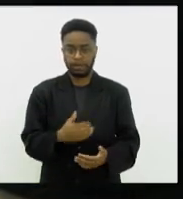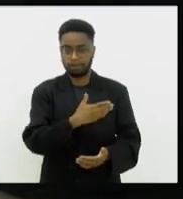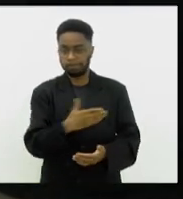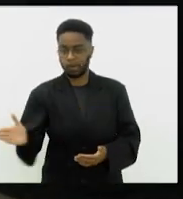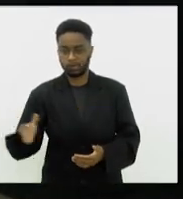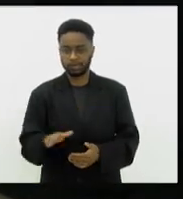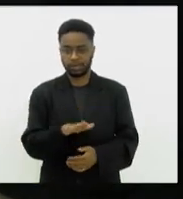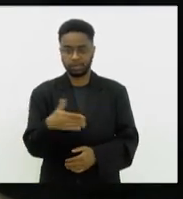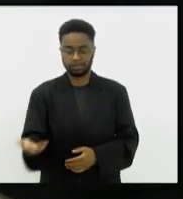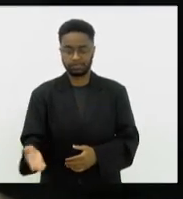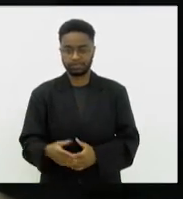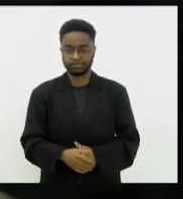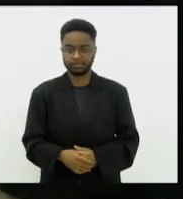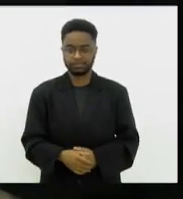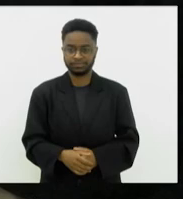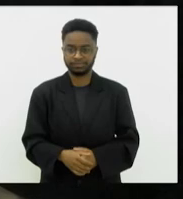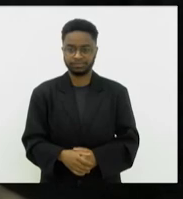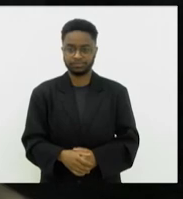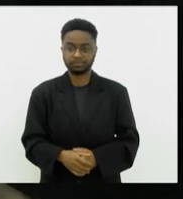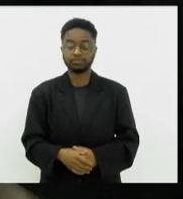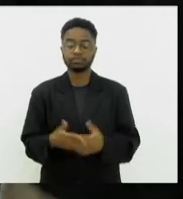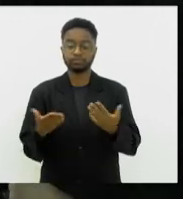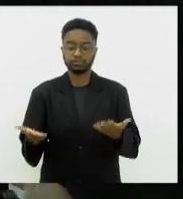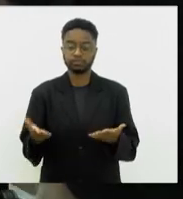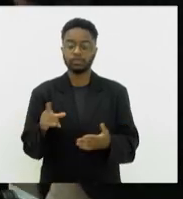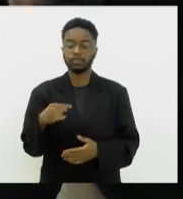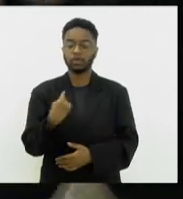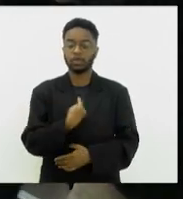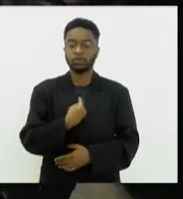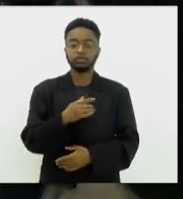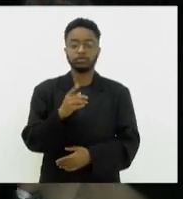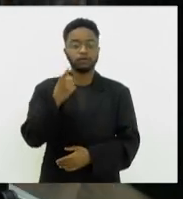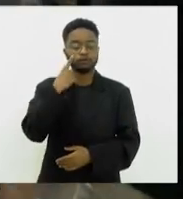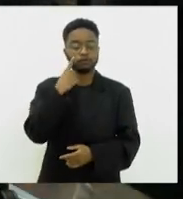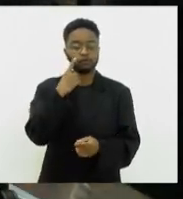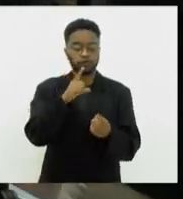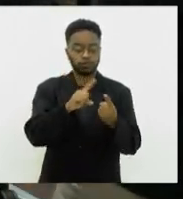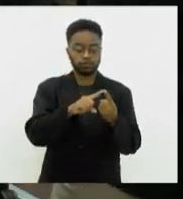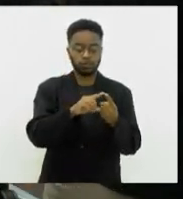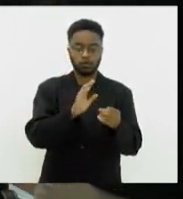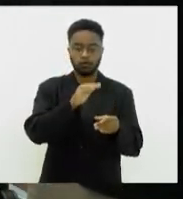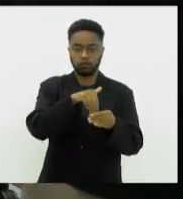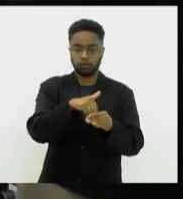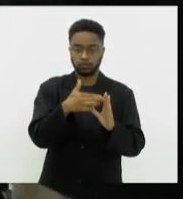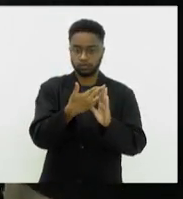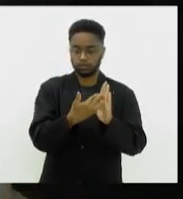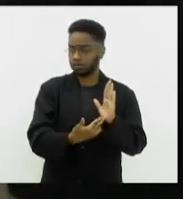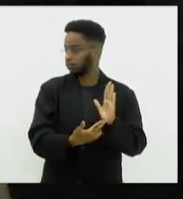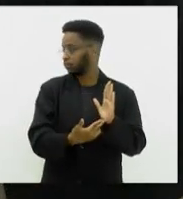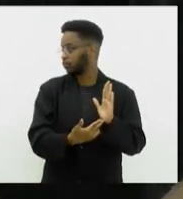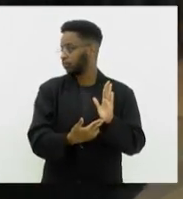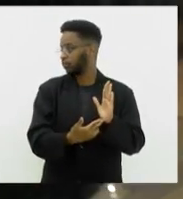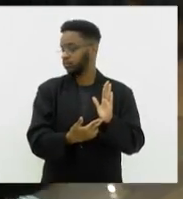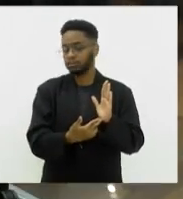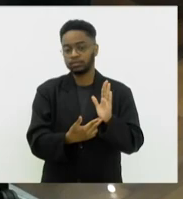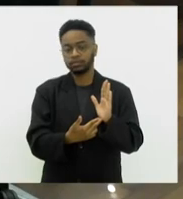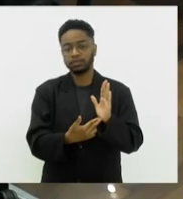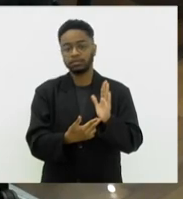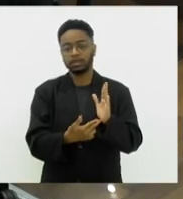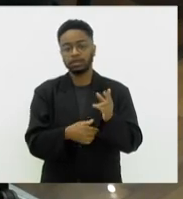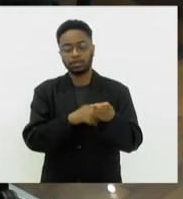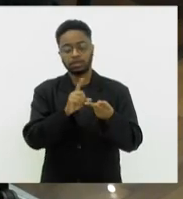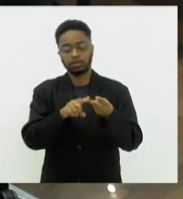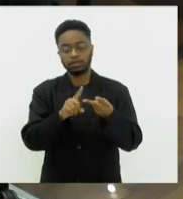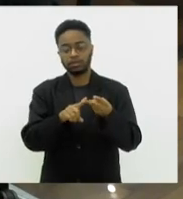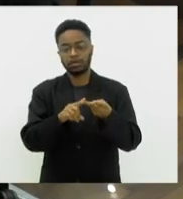bom Então apreciaremos e votaremos o voto do relator é apresentado pelo relator e o